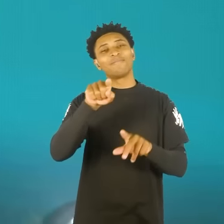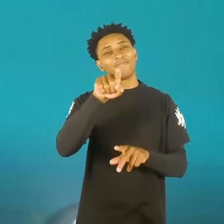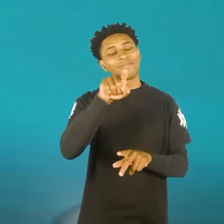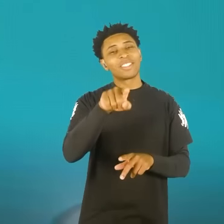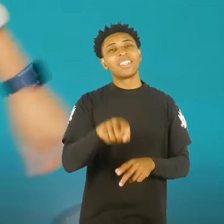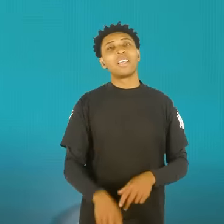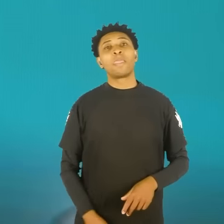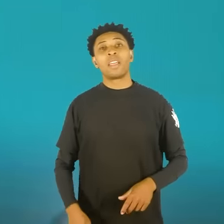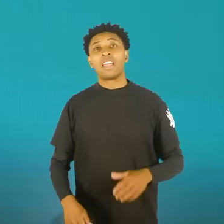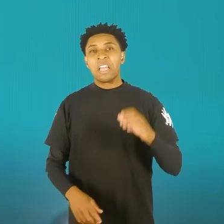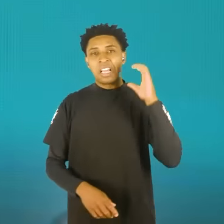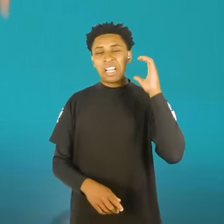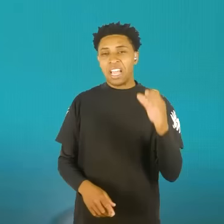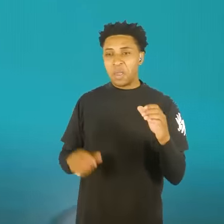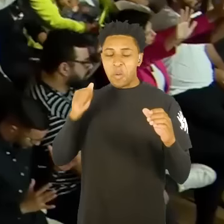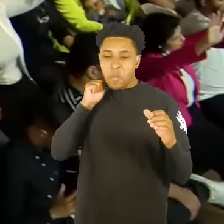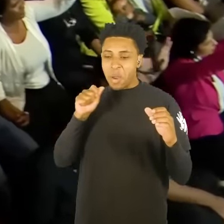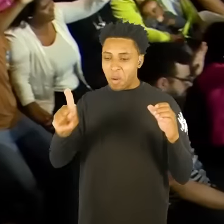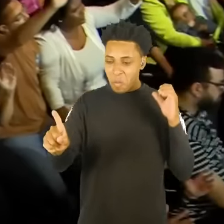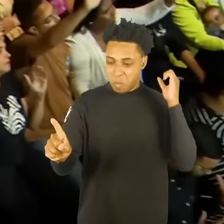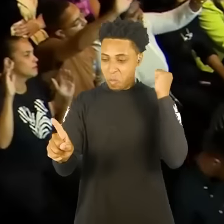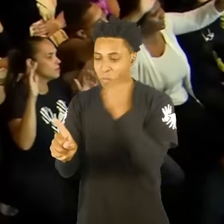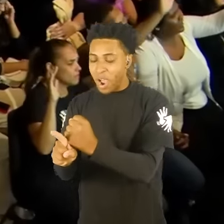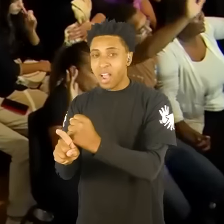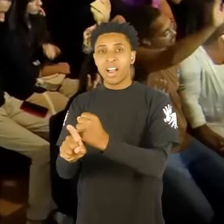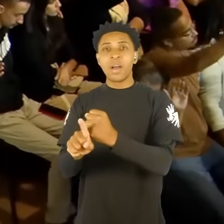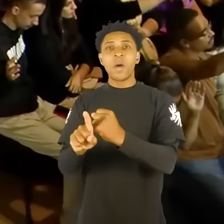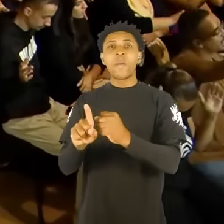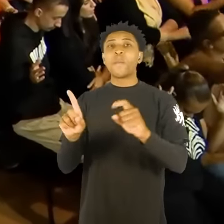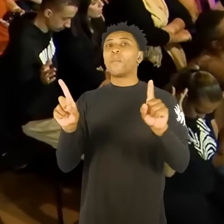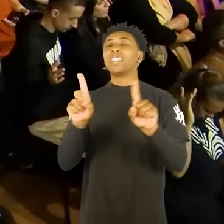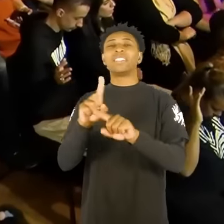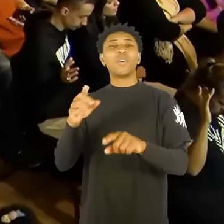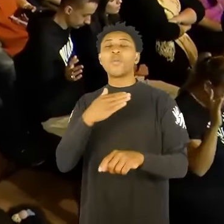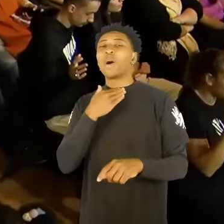matou Abel, mas não matou o que Abel gerou.